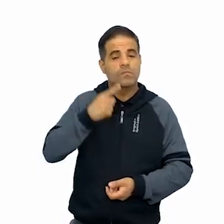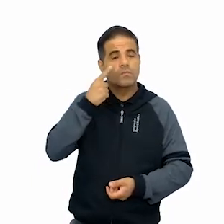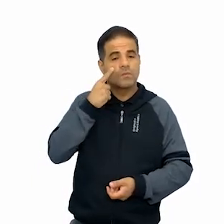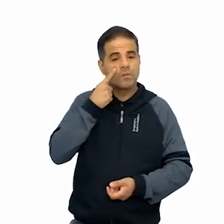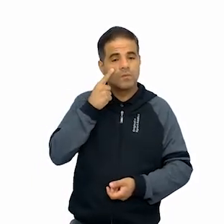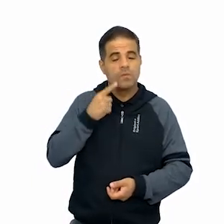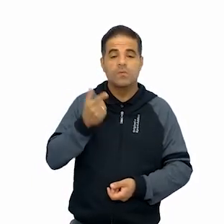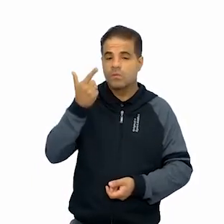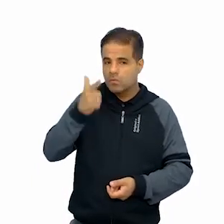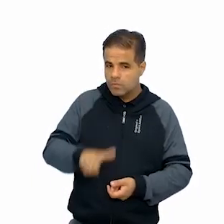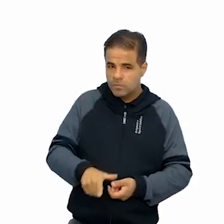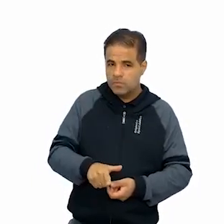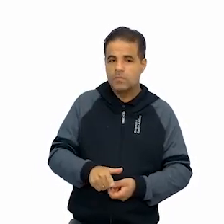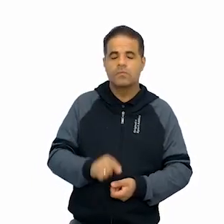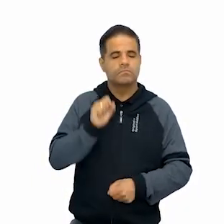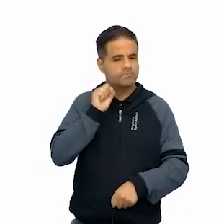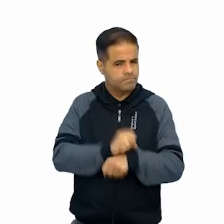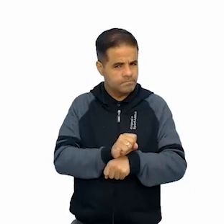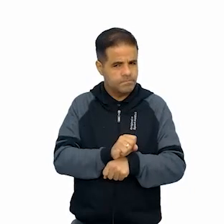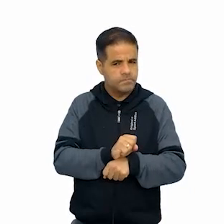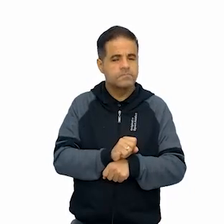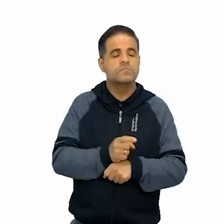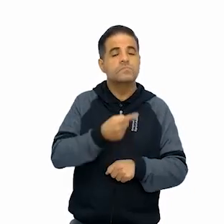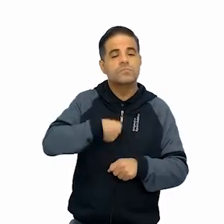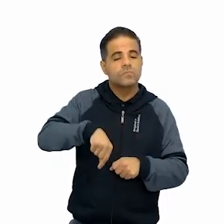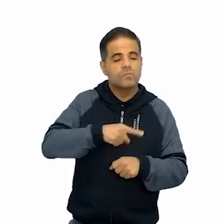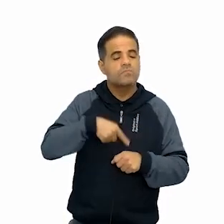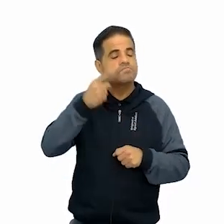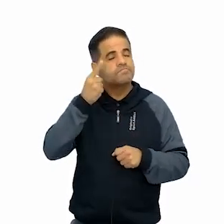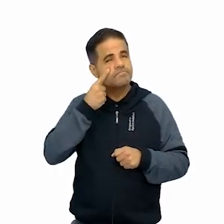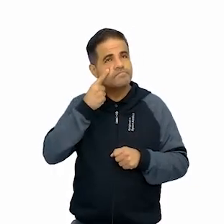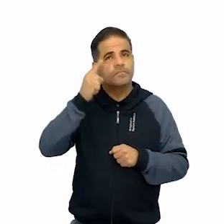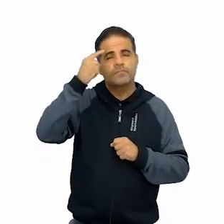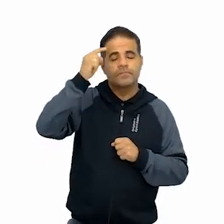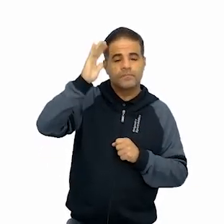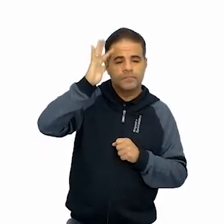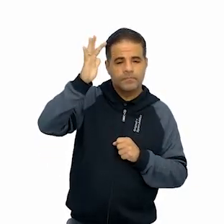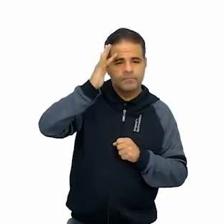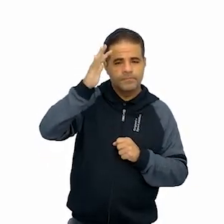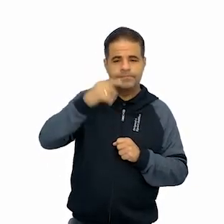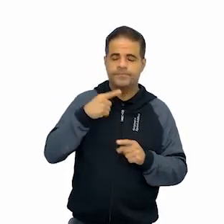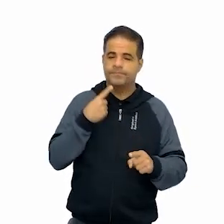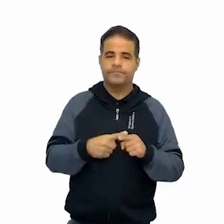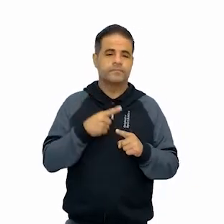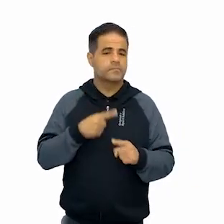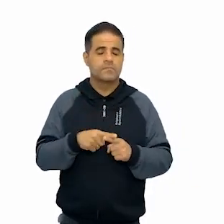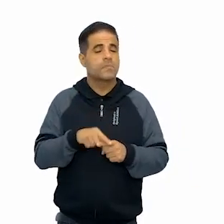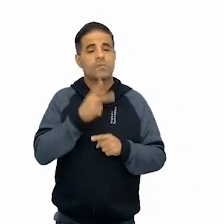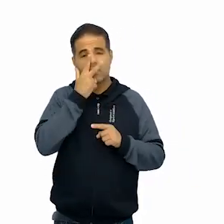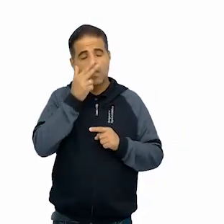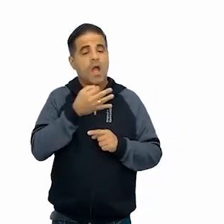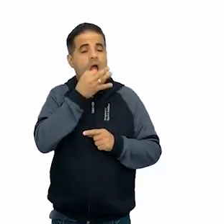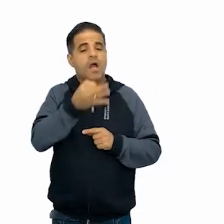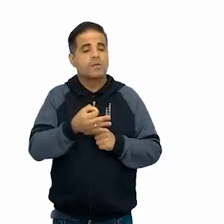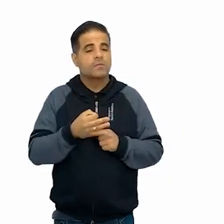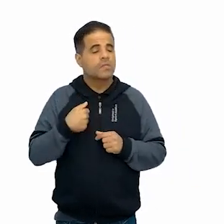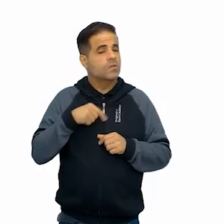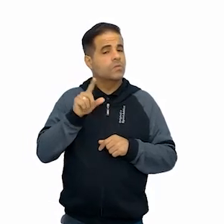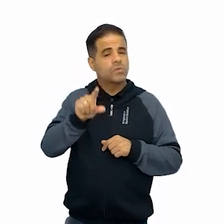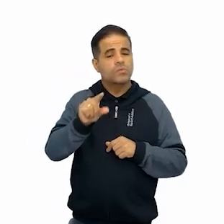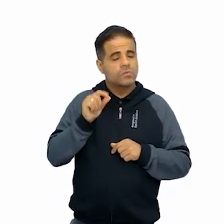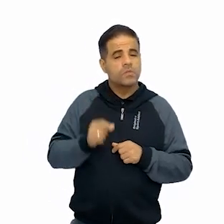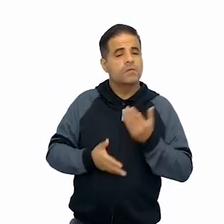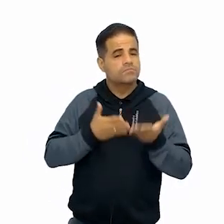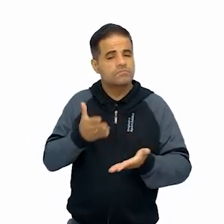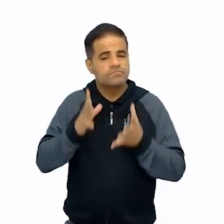agora para mais uma paradinha, onde nós iremos pensar. Por que vocês acham que escolhi